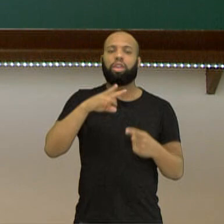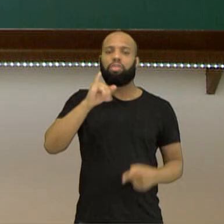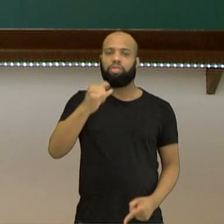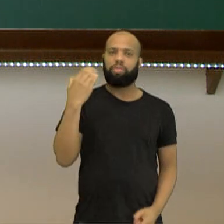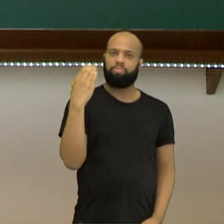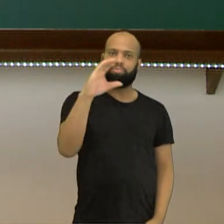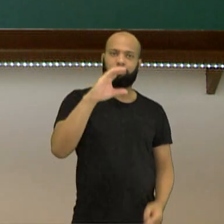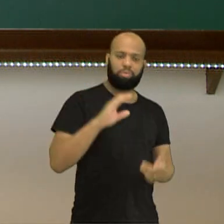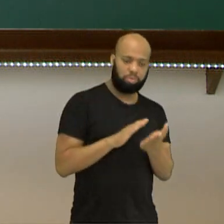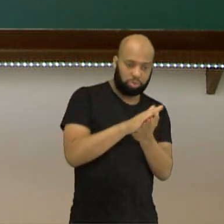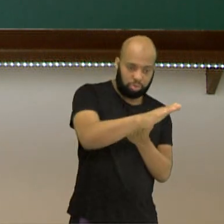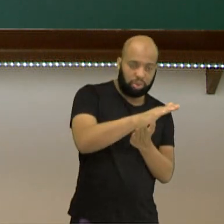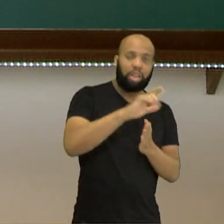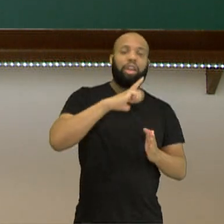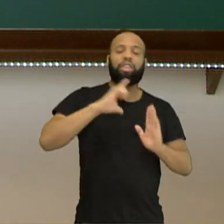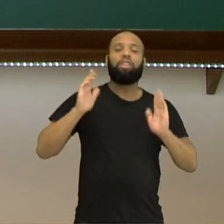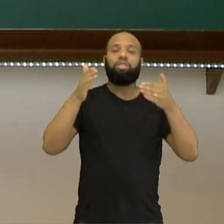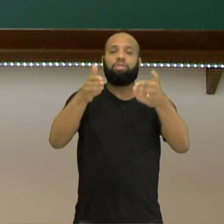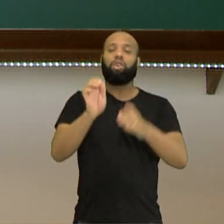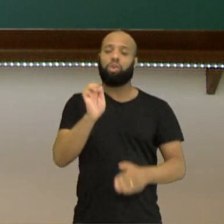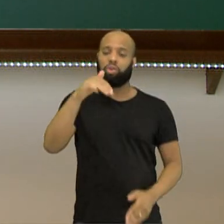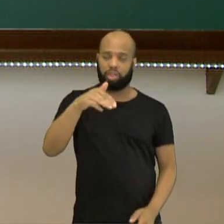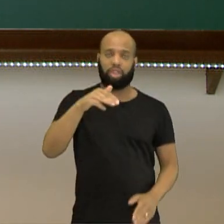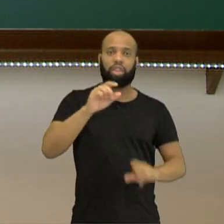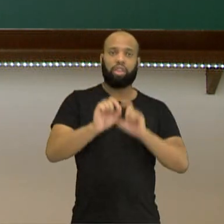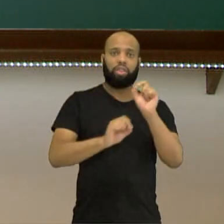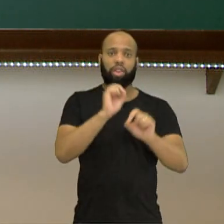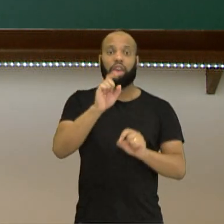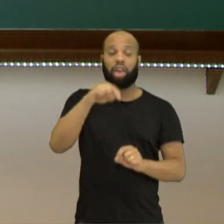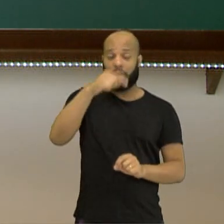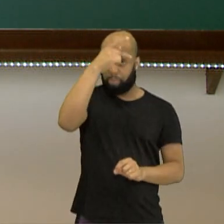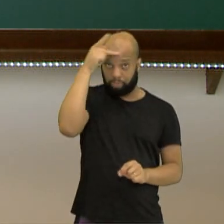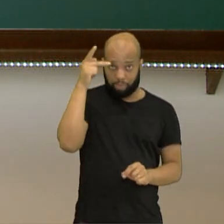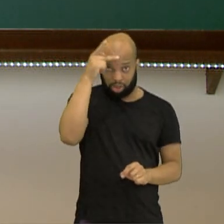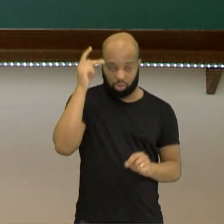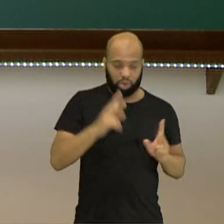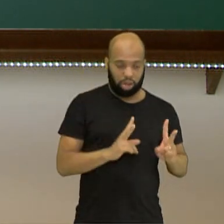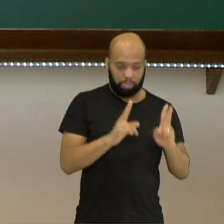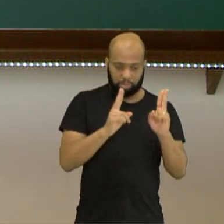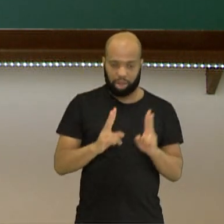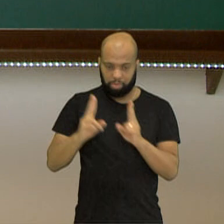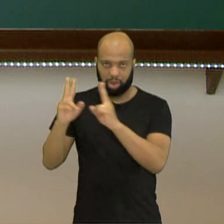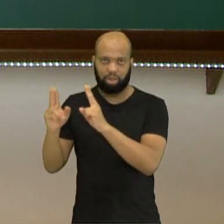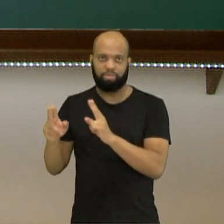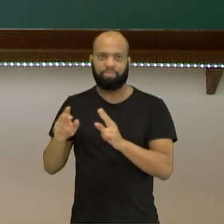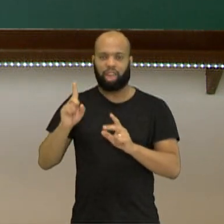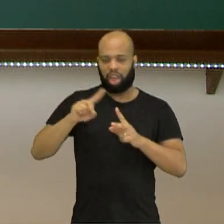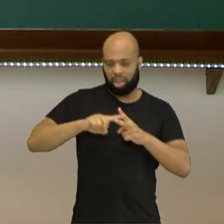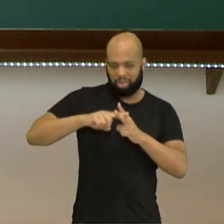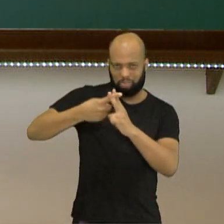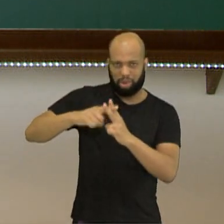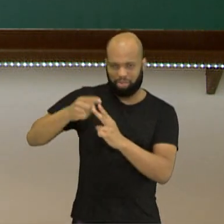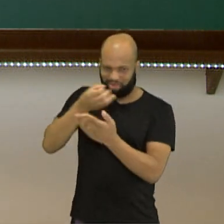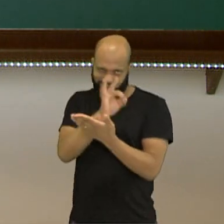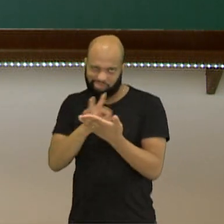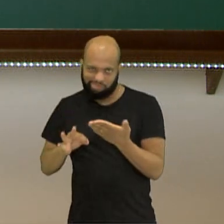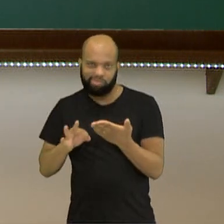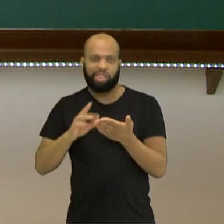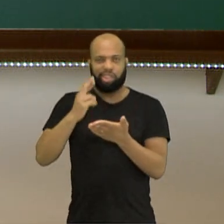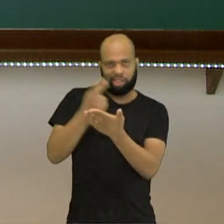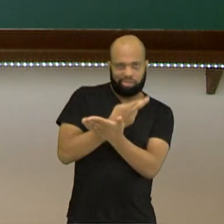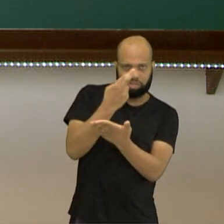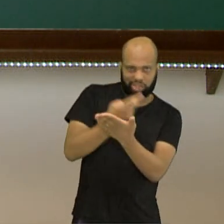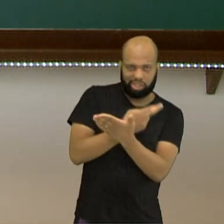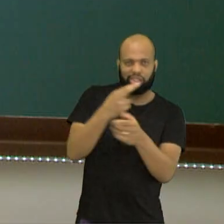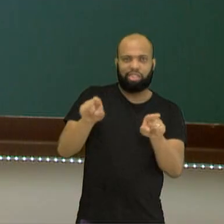e tem como público-alvo, inicialmente, os editores da revista ou do jornal, o